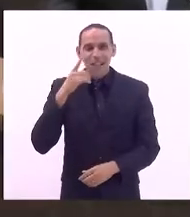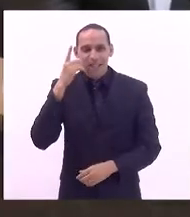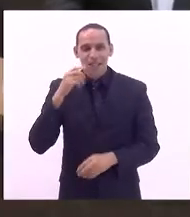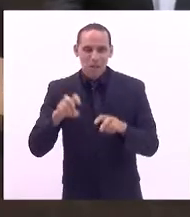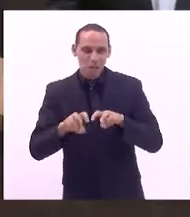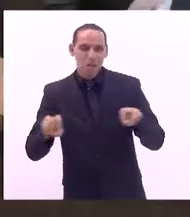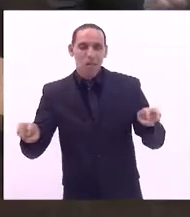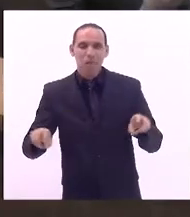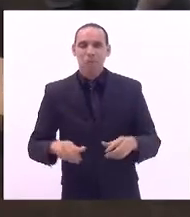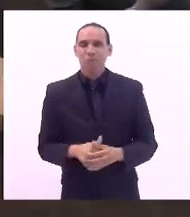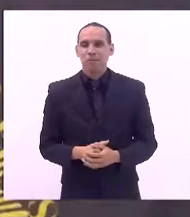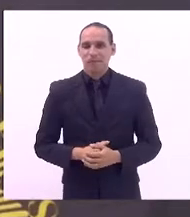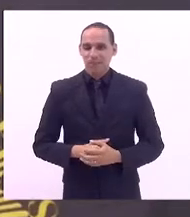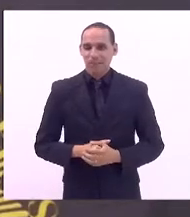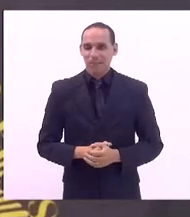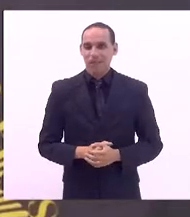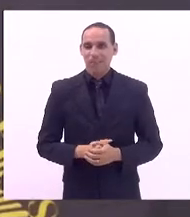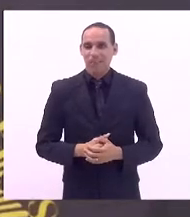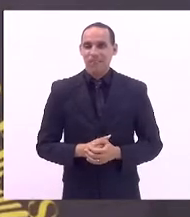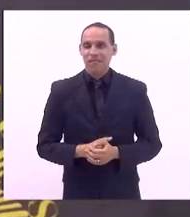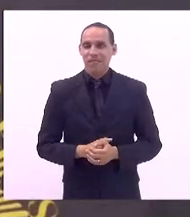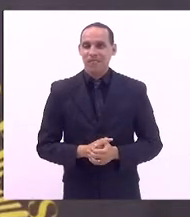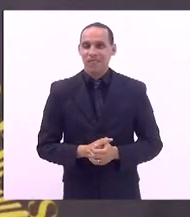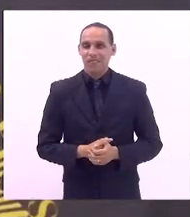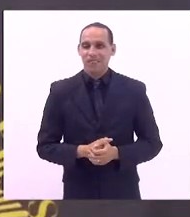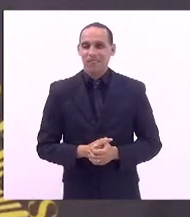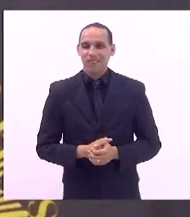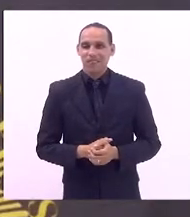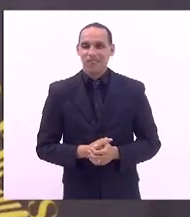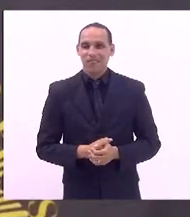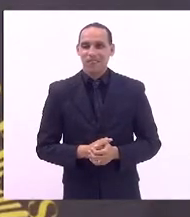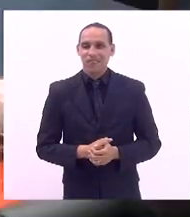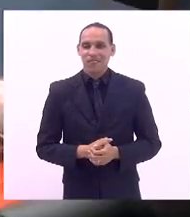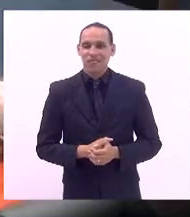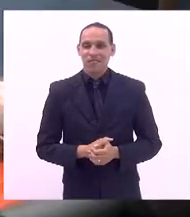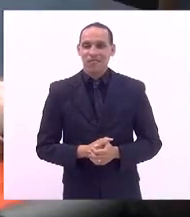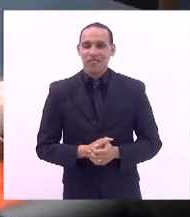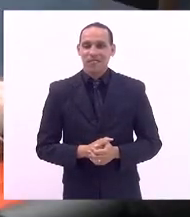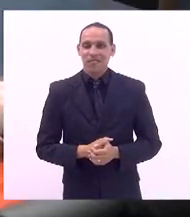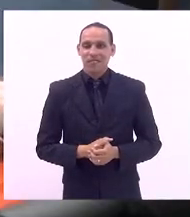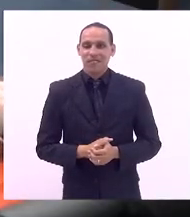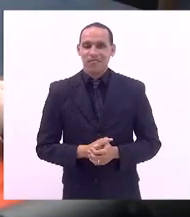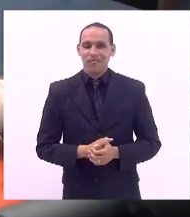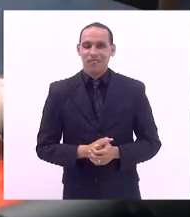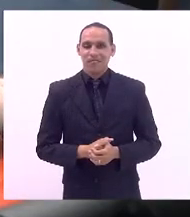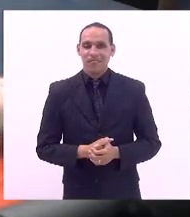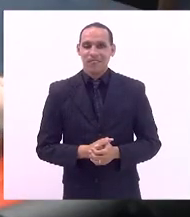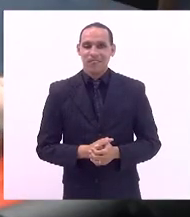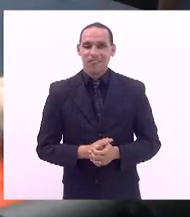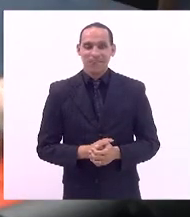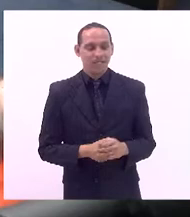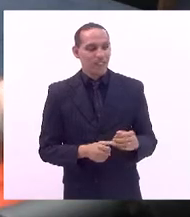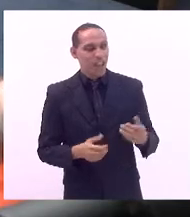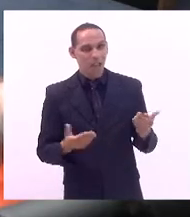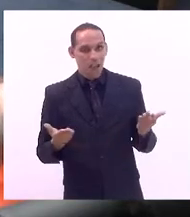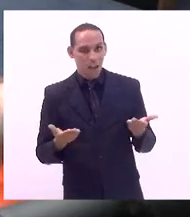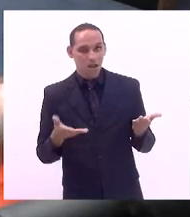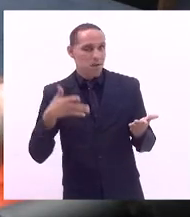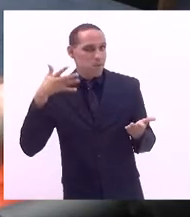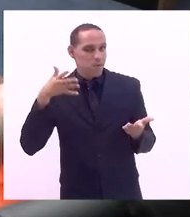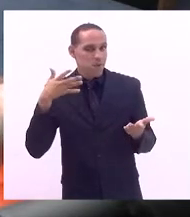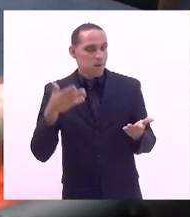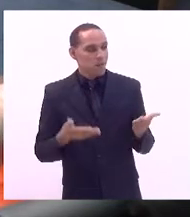obrigado por da mesa E aí eu gostaria de conceder a palavra